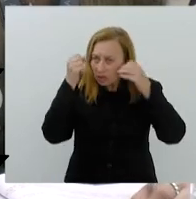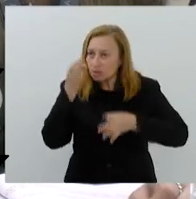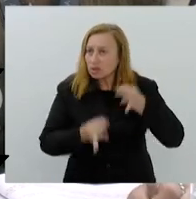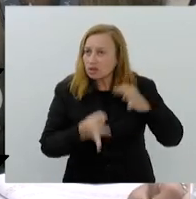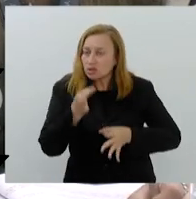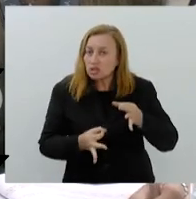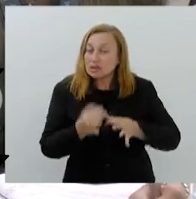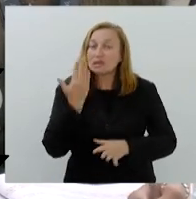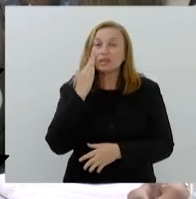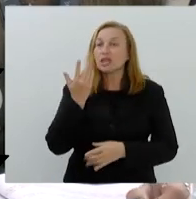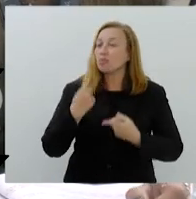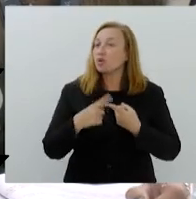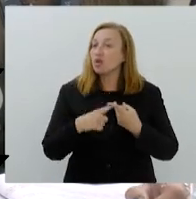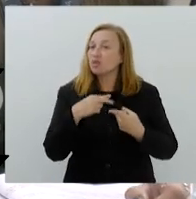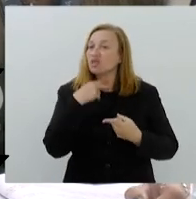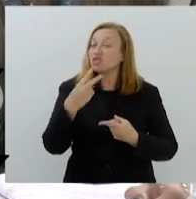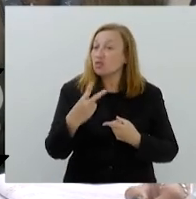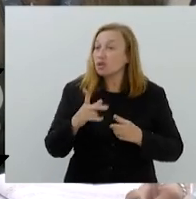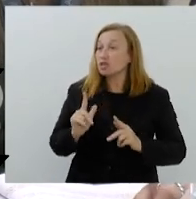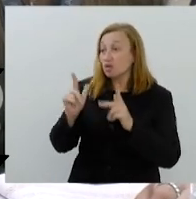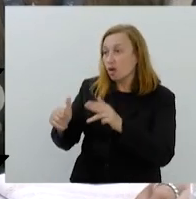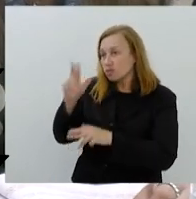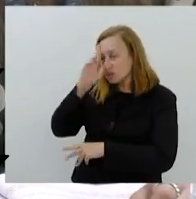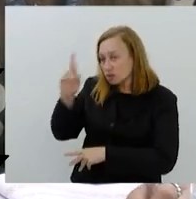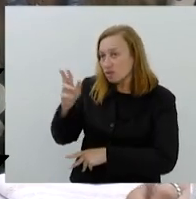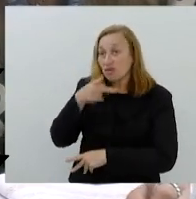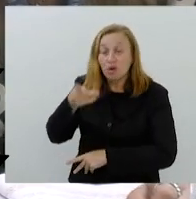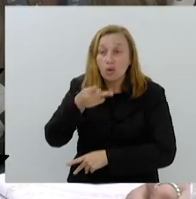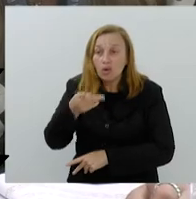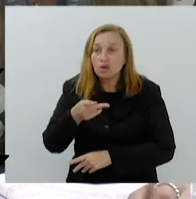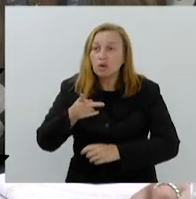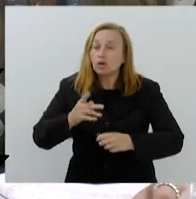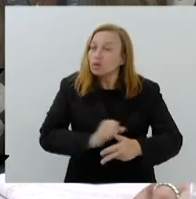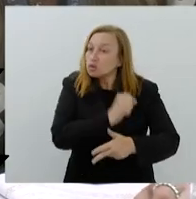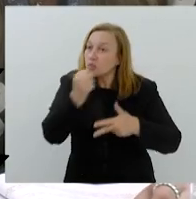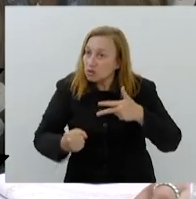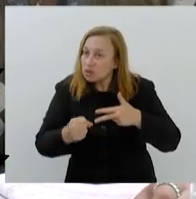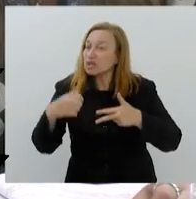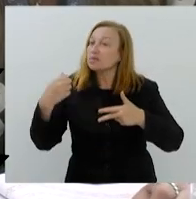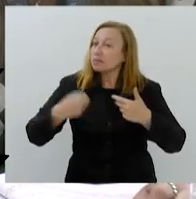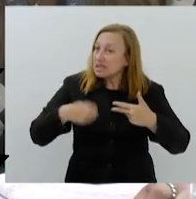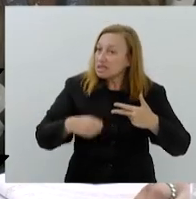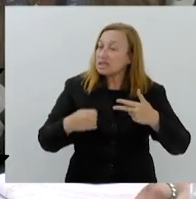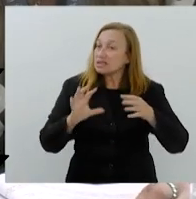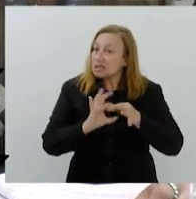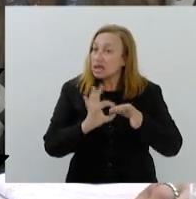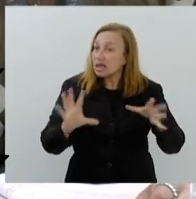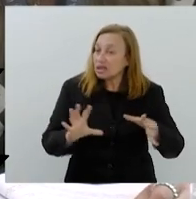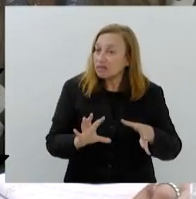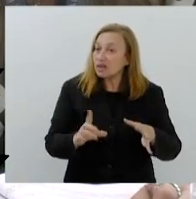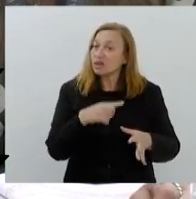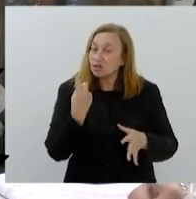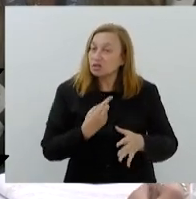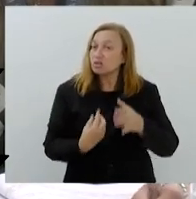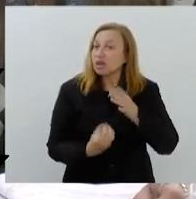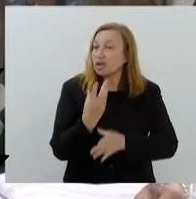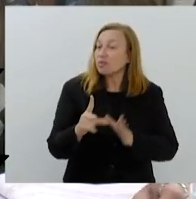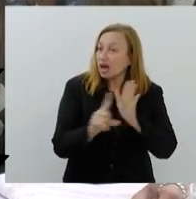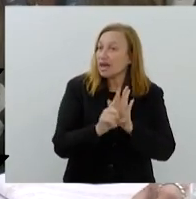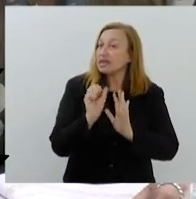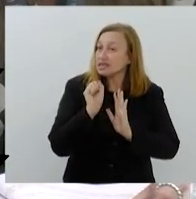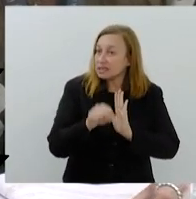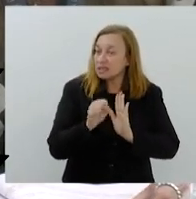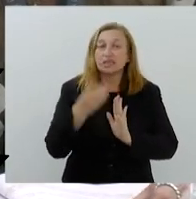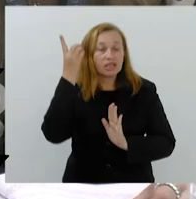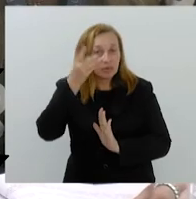porque eu faço voz àquilo que Vossa Excelência acabou de dizer. Os poderes precisam ser independentes, nós estamos legislando sim, a deputada